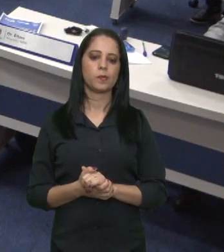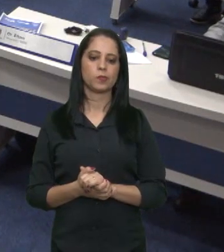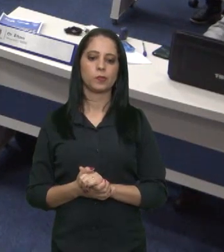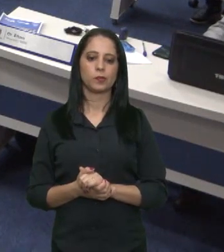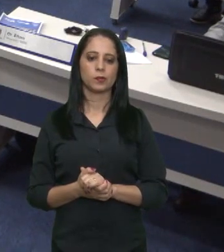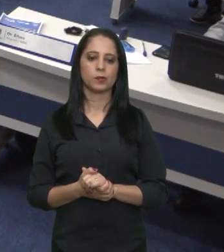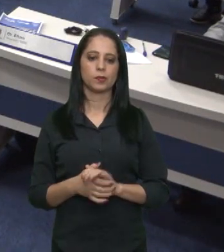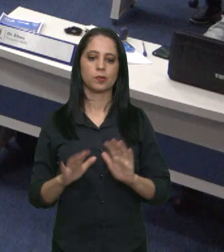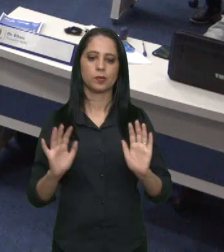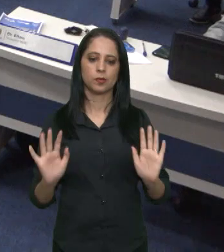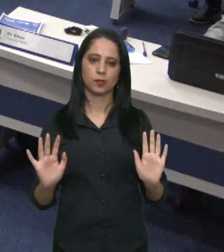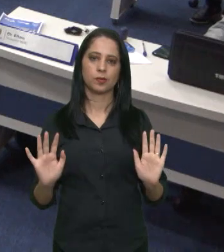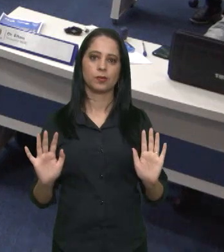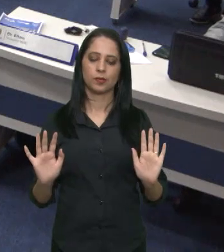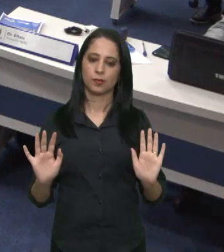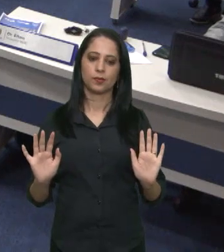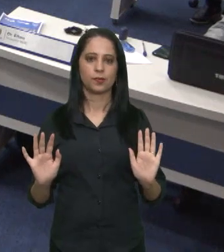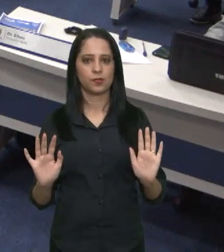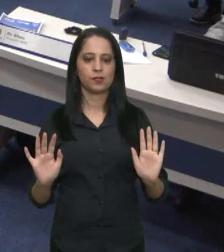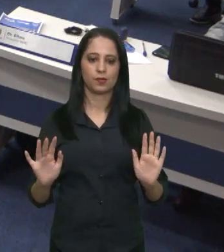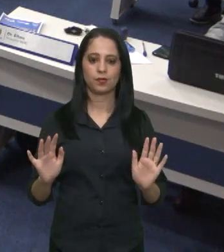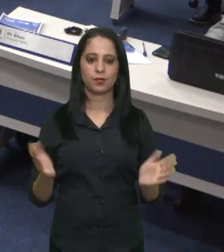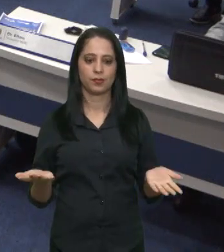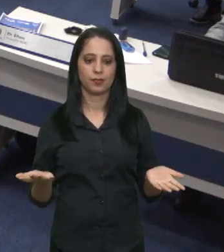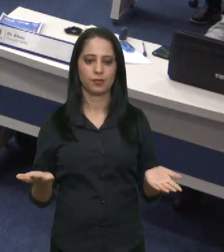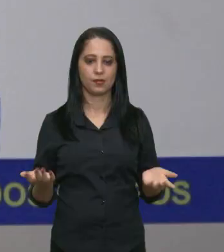Então não vai. Se manifeste, então por favor. é só.